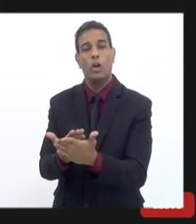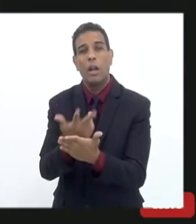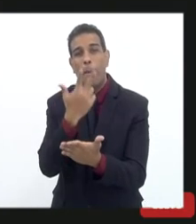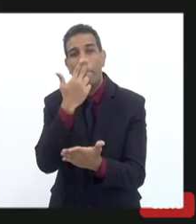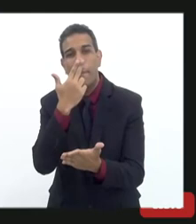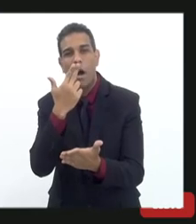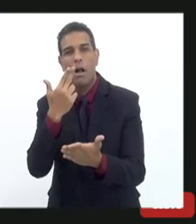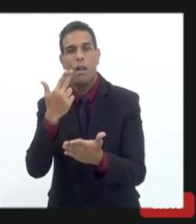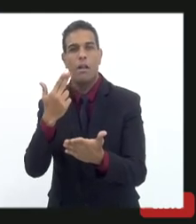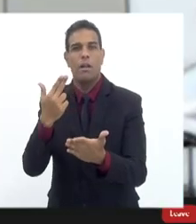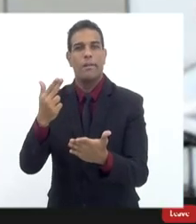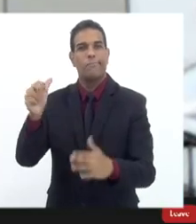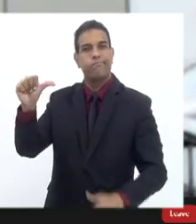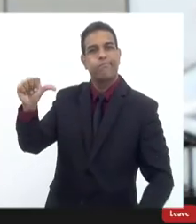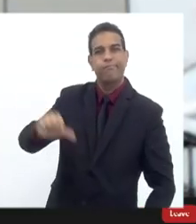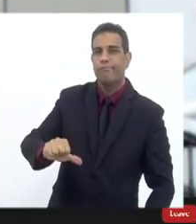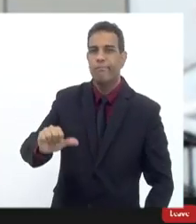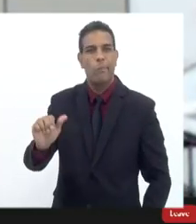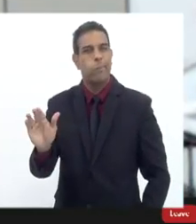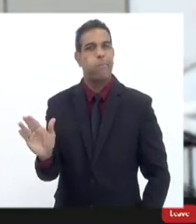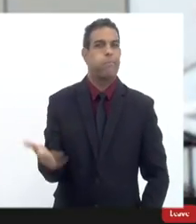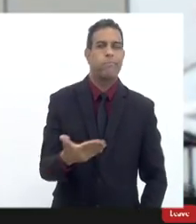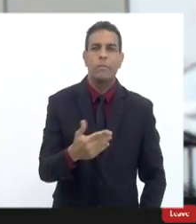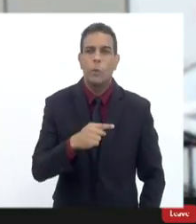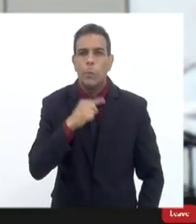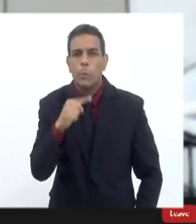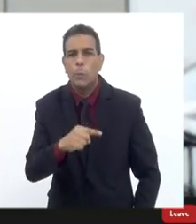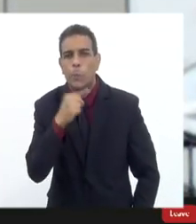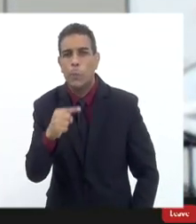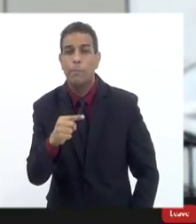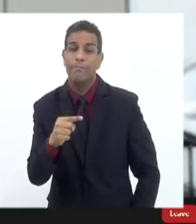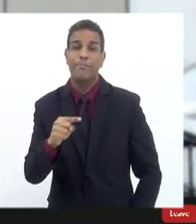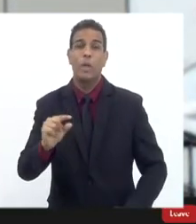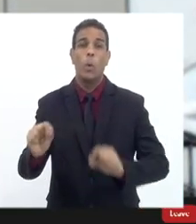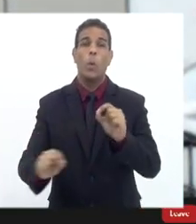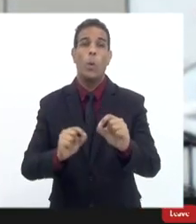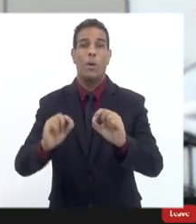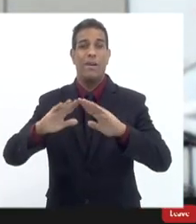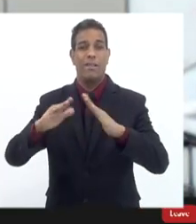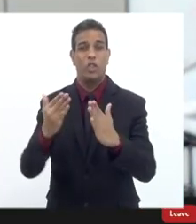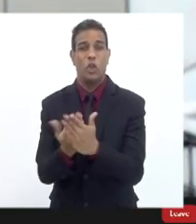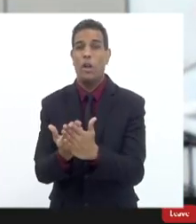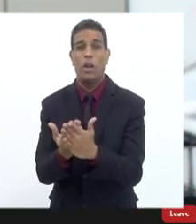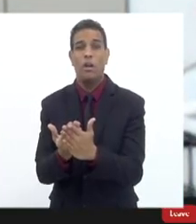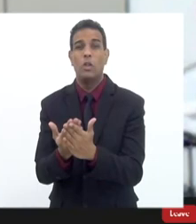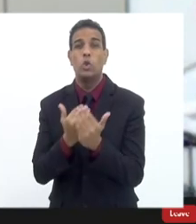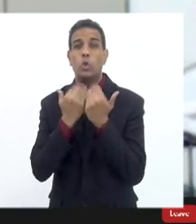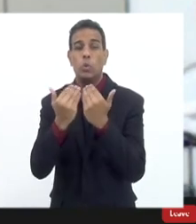com uma grave possibilidade de aumento da evasão escolar.